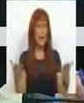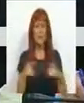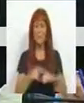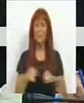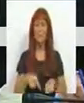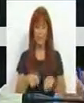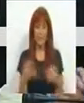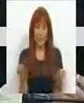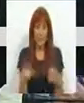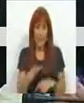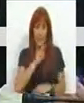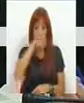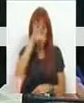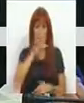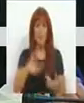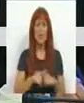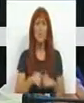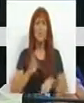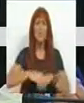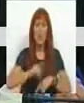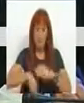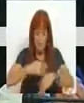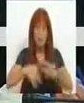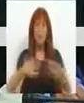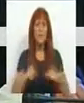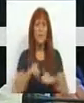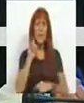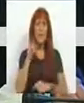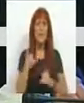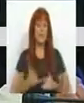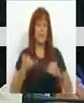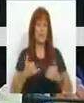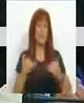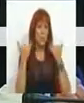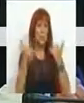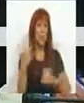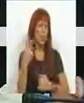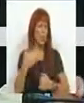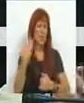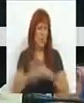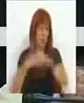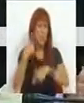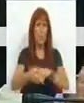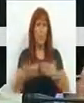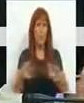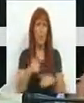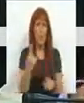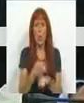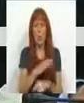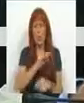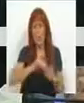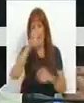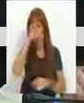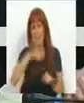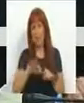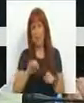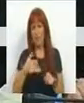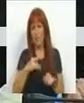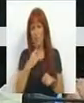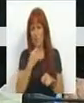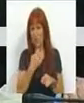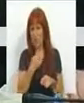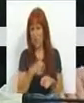E tanto é assim, Sr. Ministro, que na sequência disso, no dia seguinte ou passado 2 dias, coisa que o seu Secretário de Estado, Fernando Araújo,